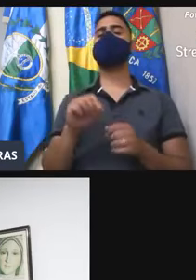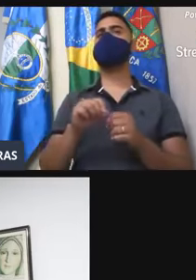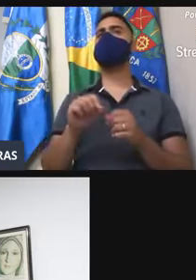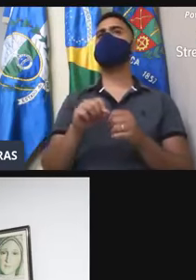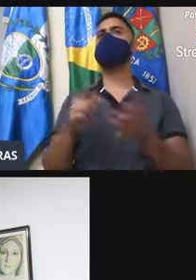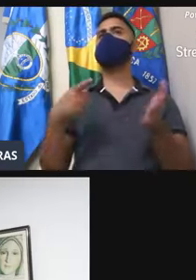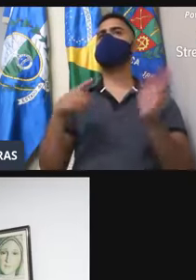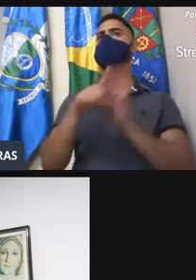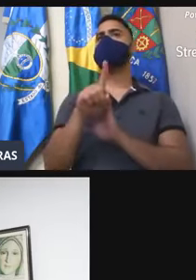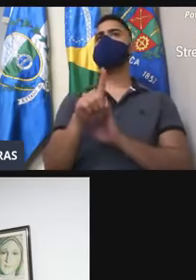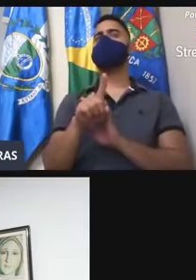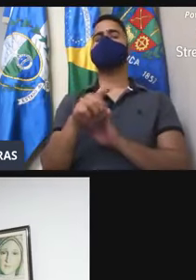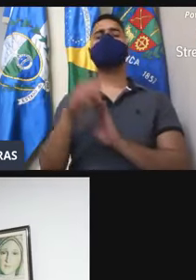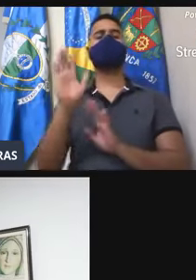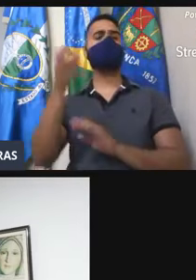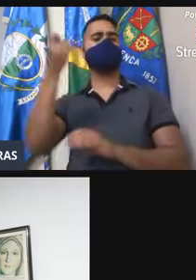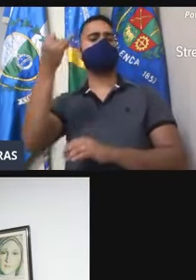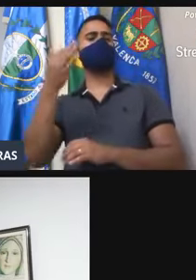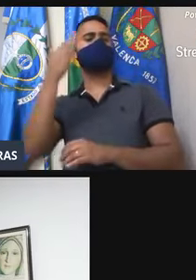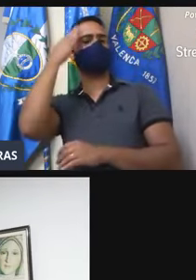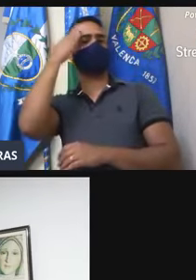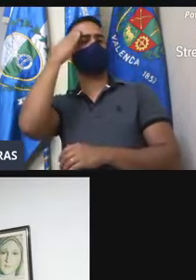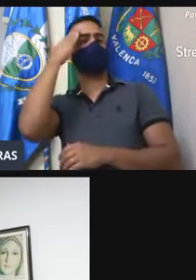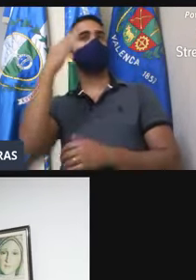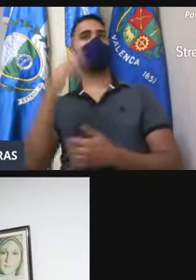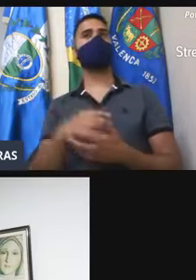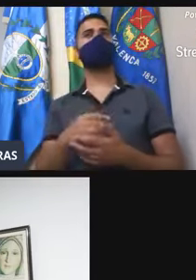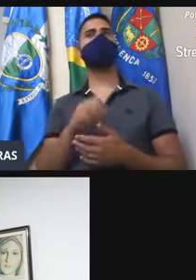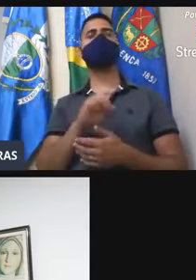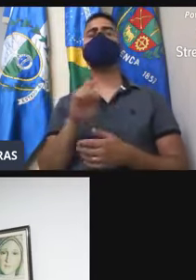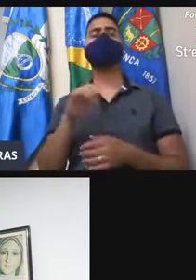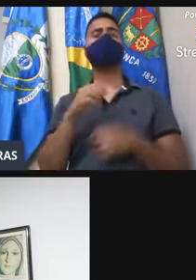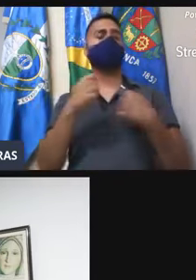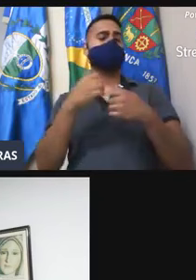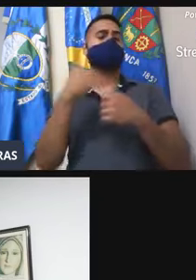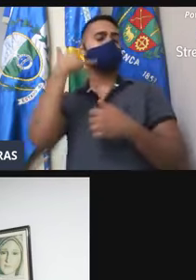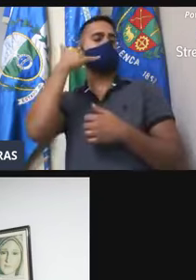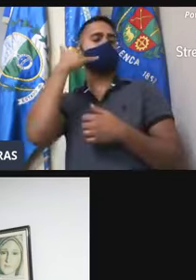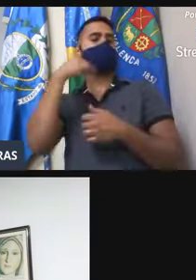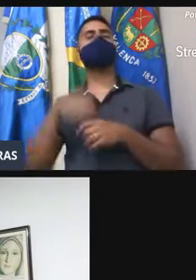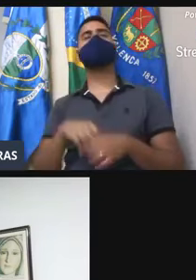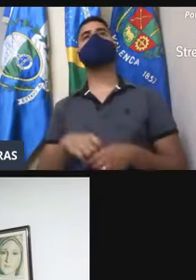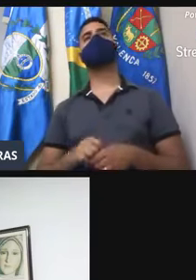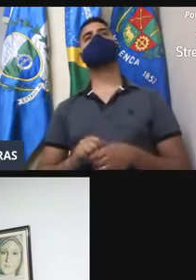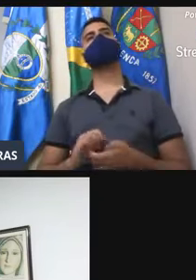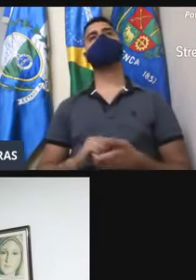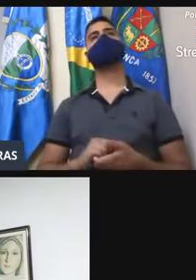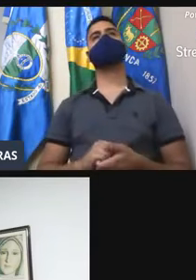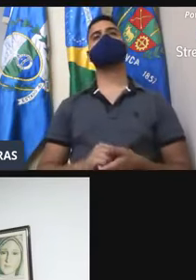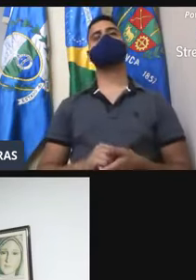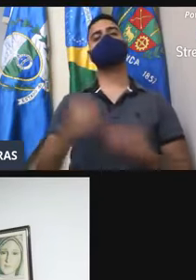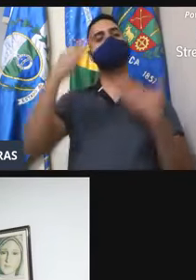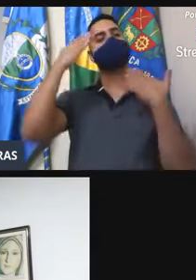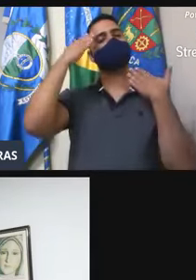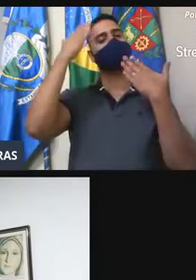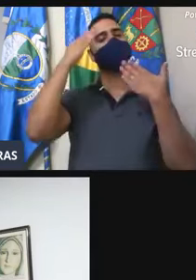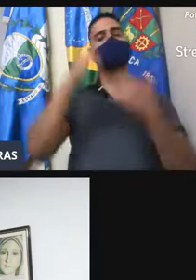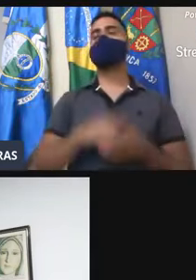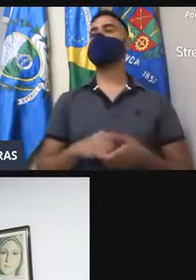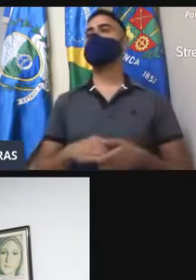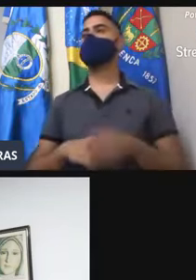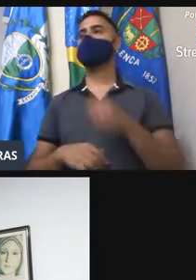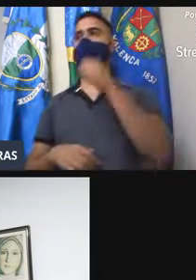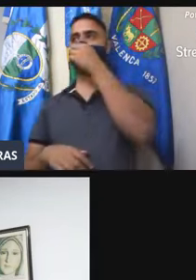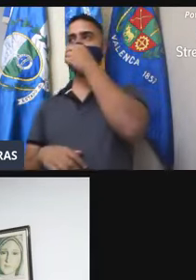já fui esclarecida, e qualquer coisa a gente entra com um requerimento pedindo alguma explicação. Pois muito não. Obrigada. Estamos à disposição. Tá?